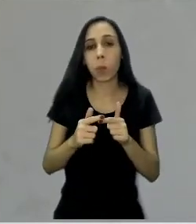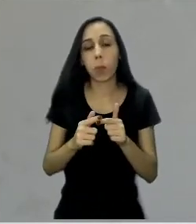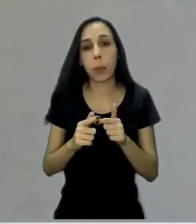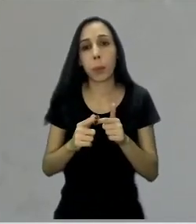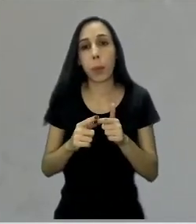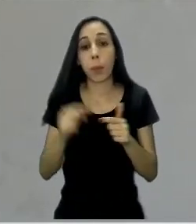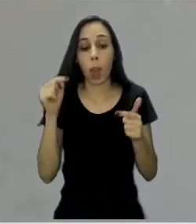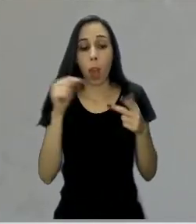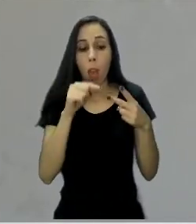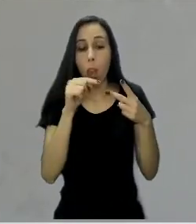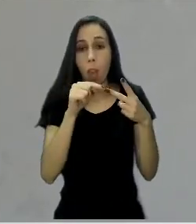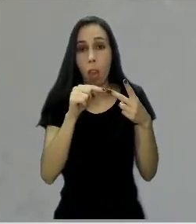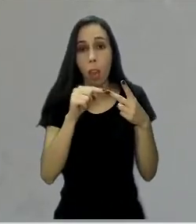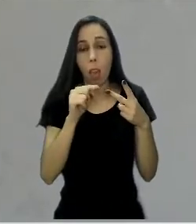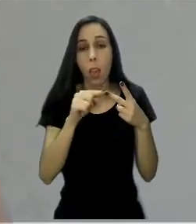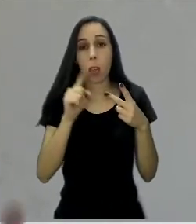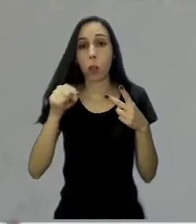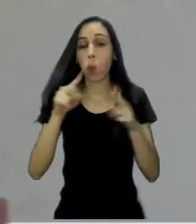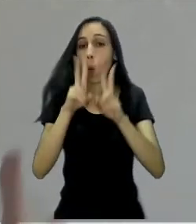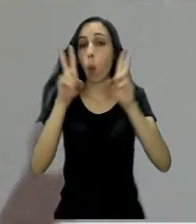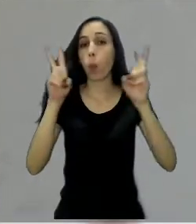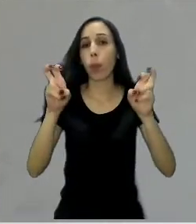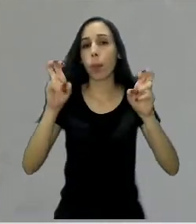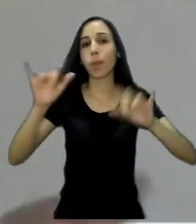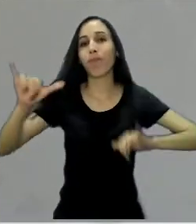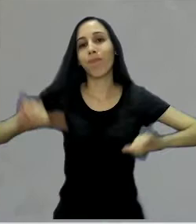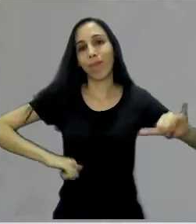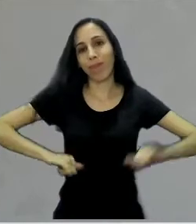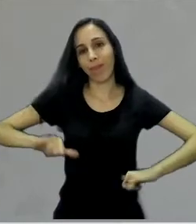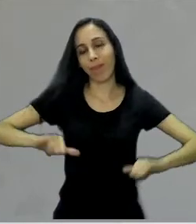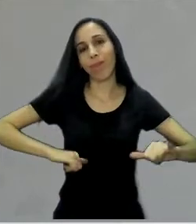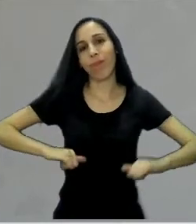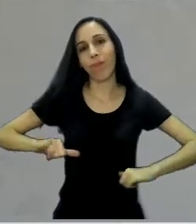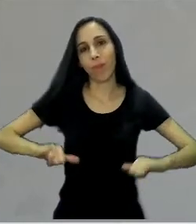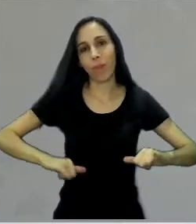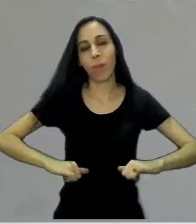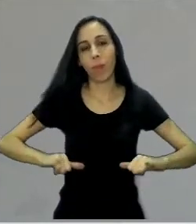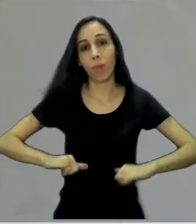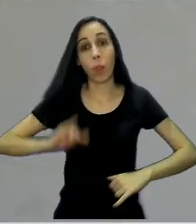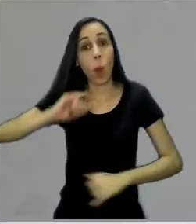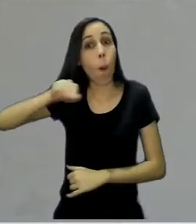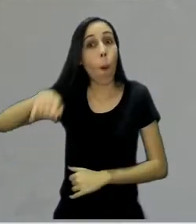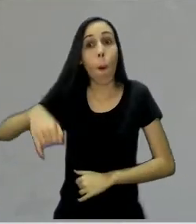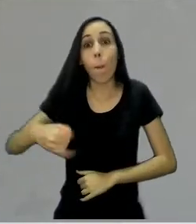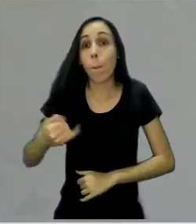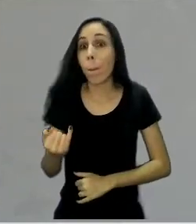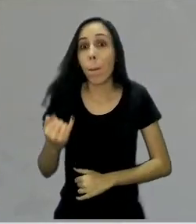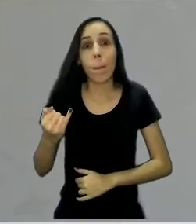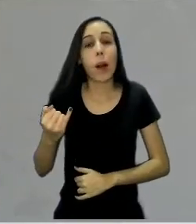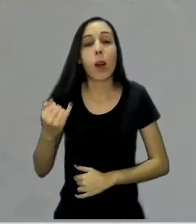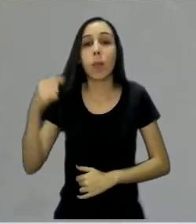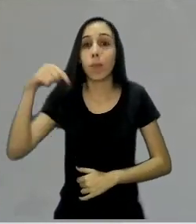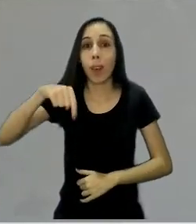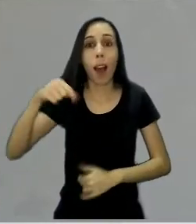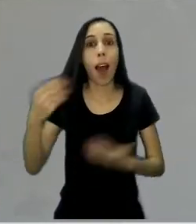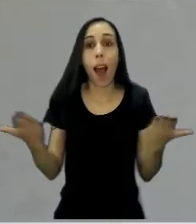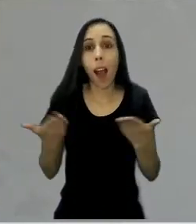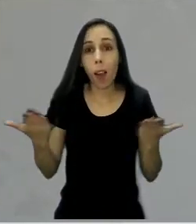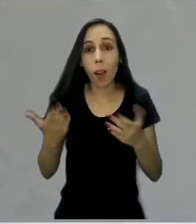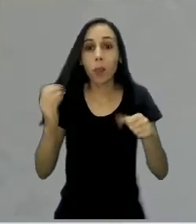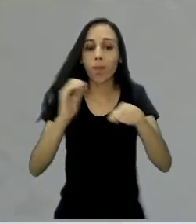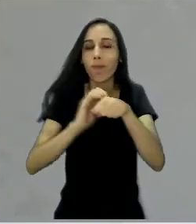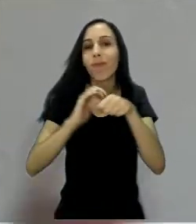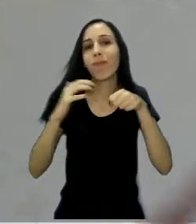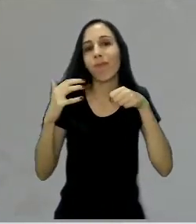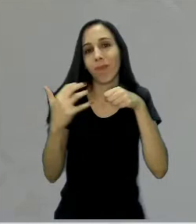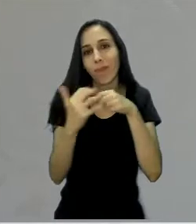tribulação. E isto nos coloca diante do tema do sofrimento. Tema tão oportuno para